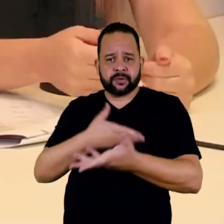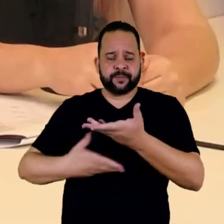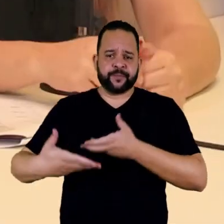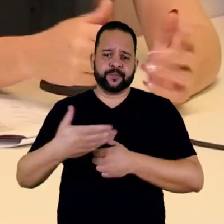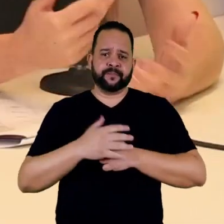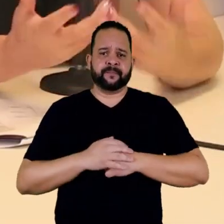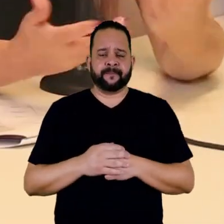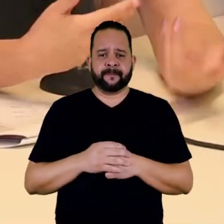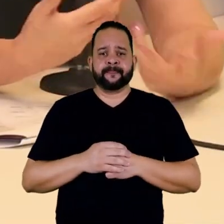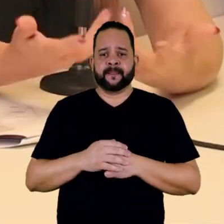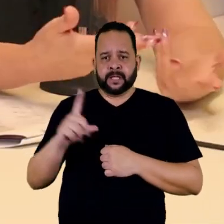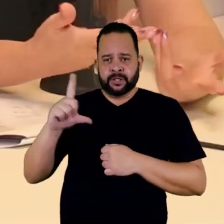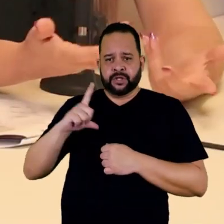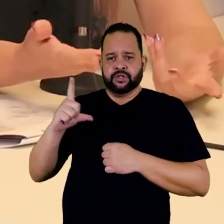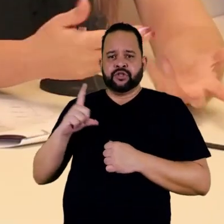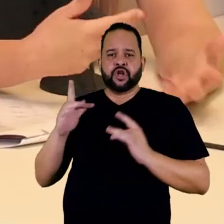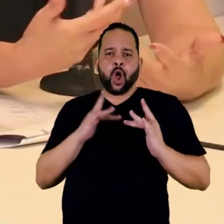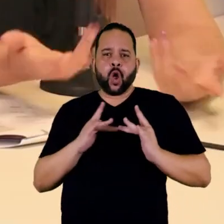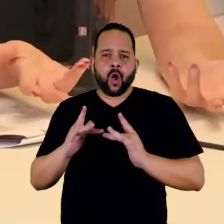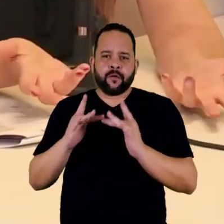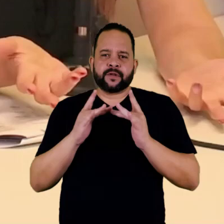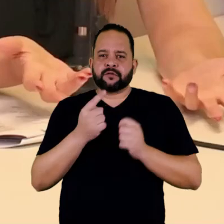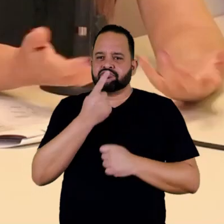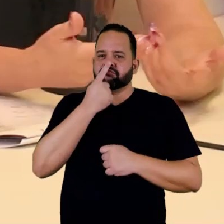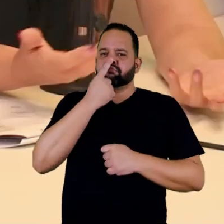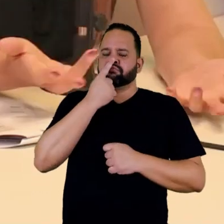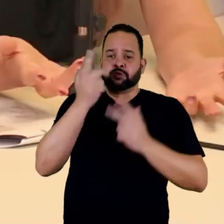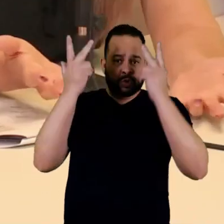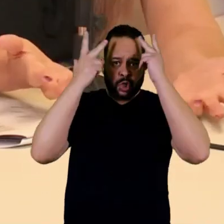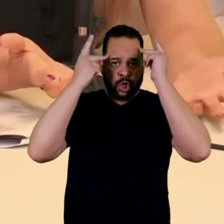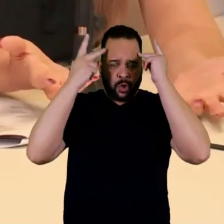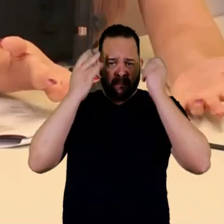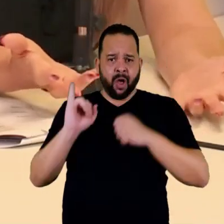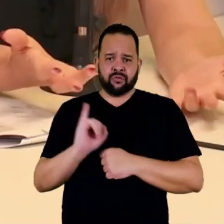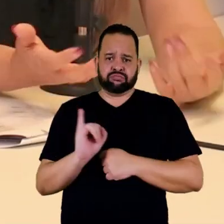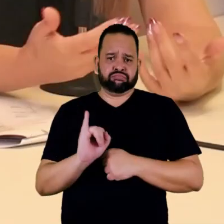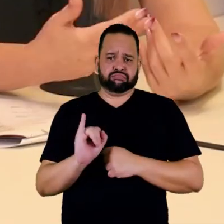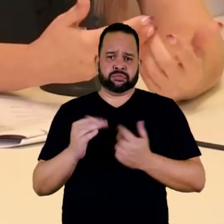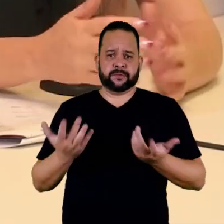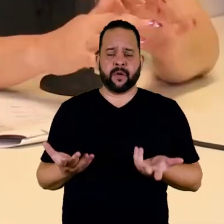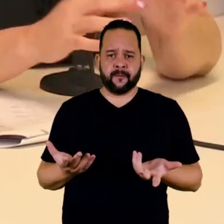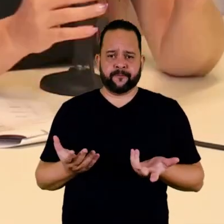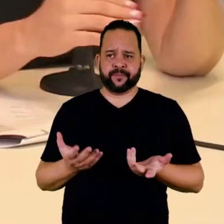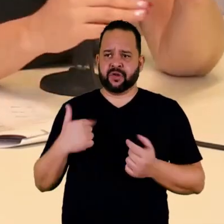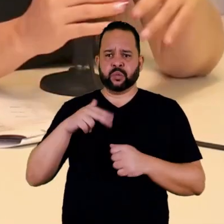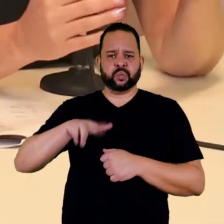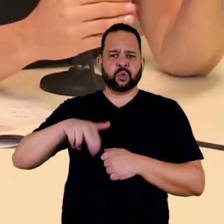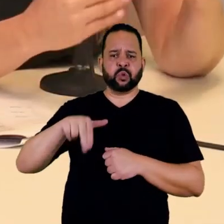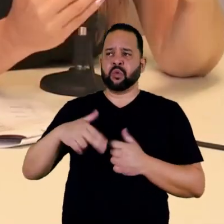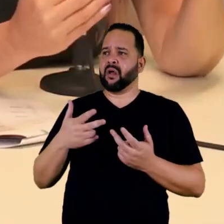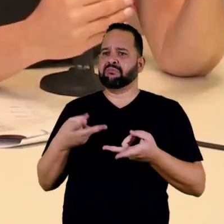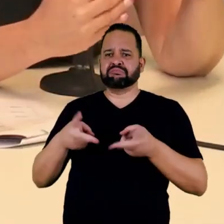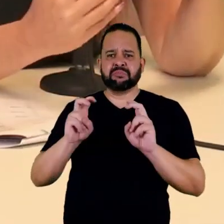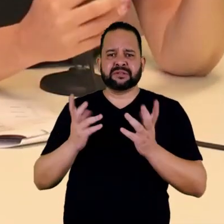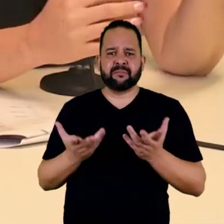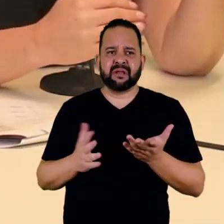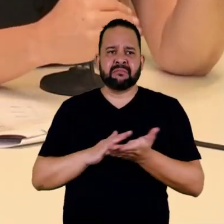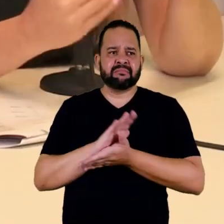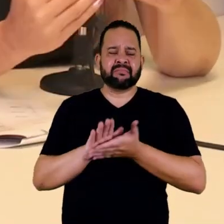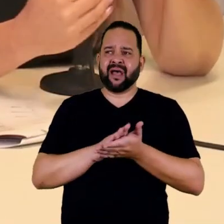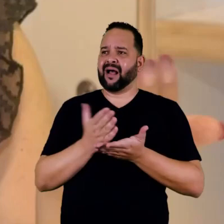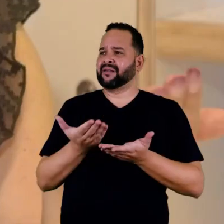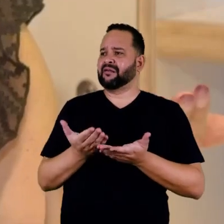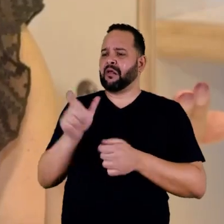ela então assim a gente tinha uma convivência normal de irmão né então eu nunca eu nunca tive essa coisa de